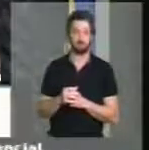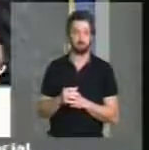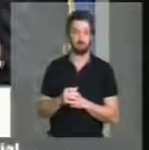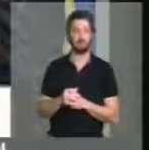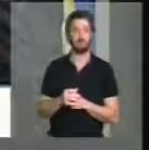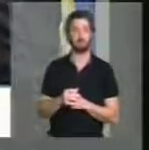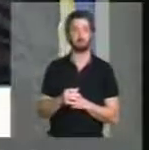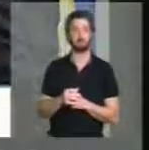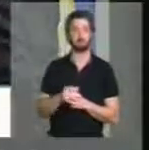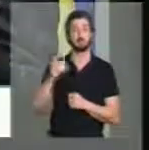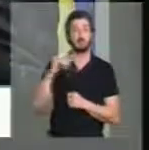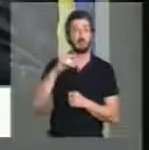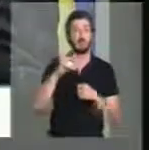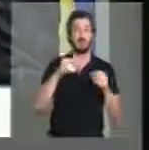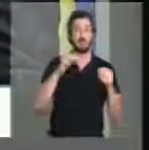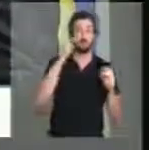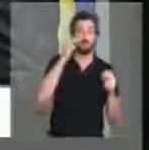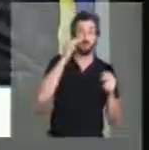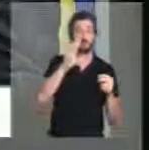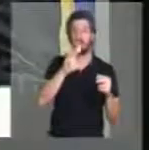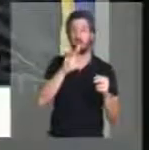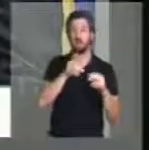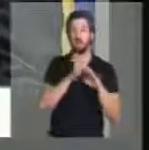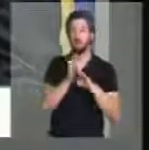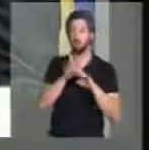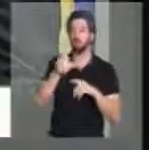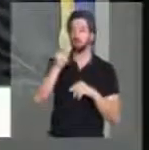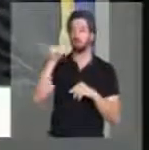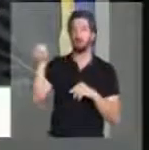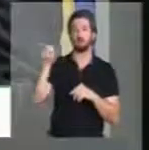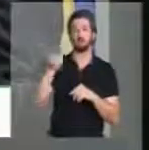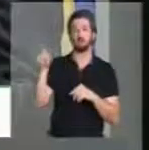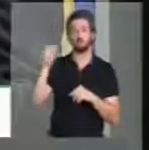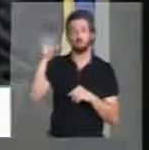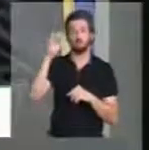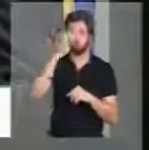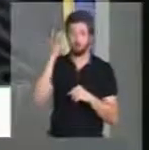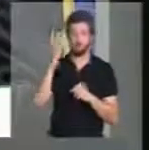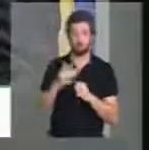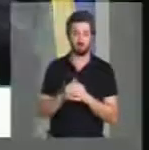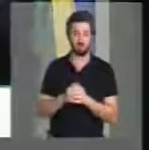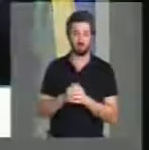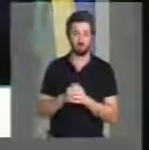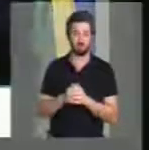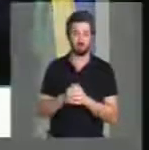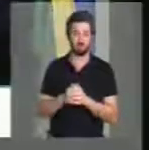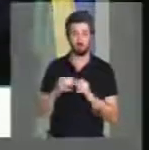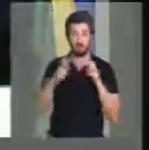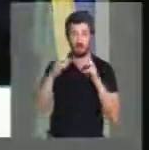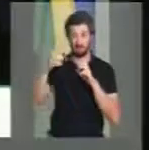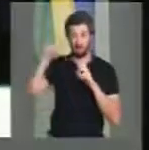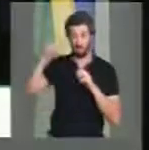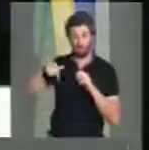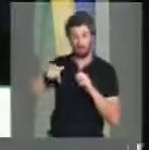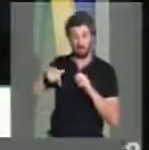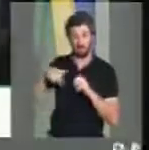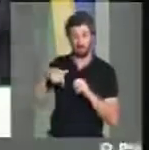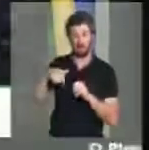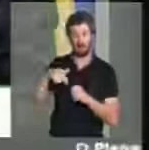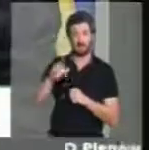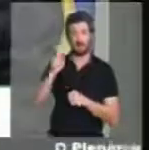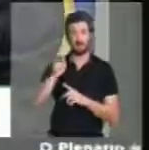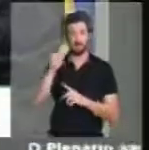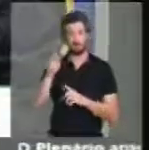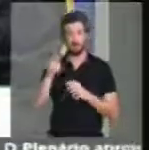foram indicação da dupla Lula e Dilma. Aquela briga de ontem aqui da Petrobras,